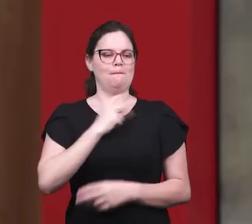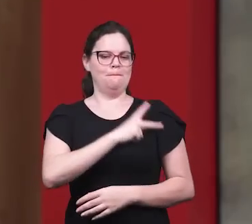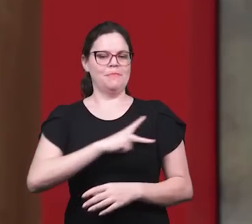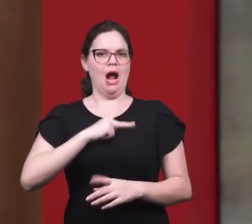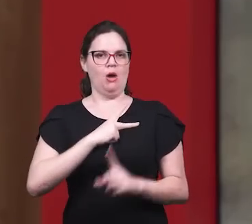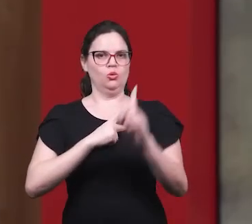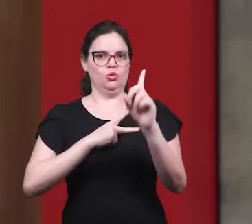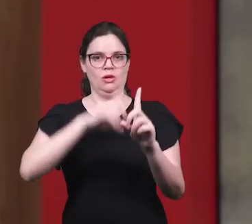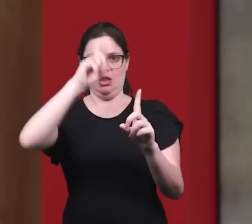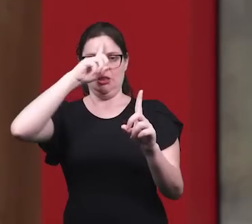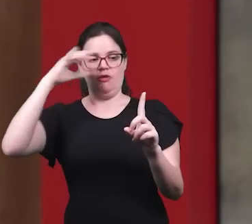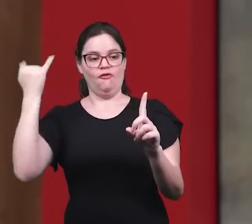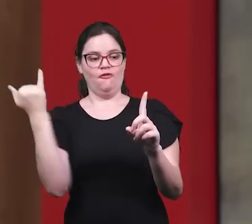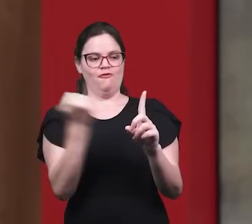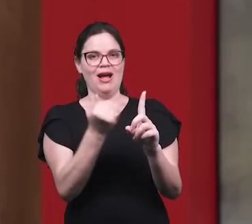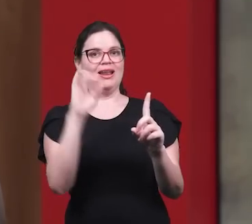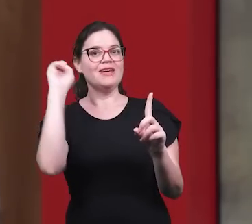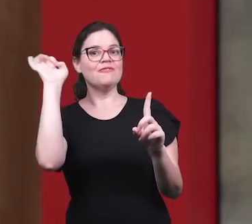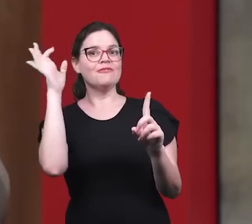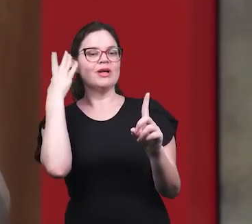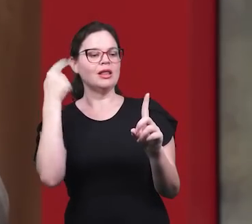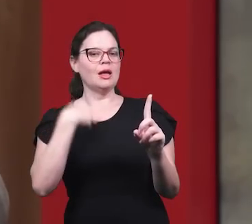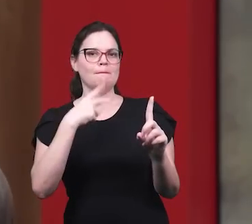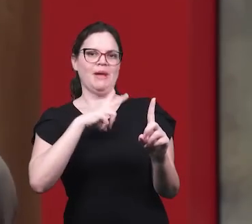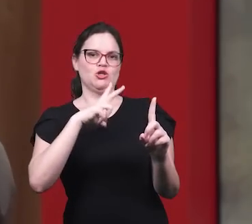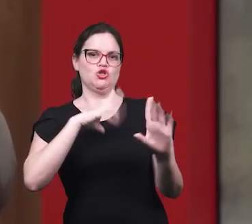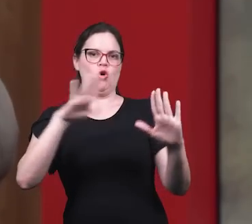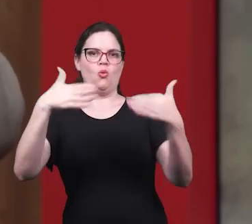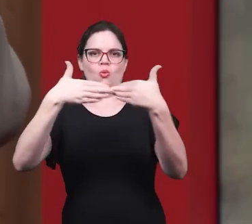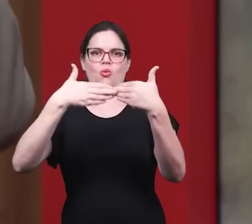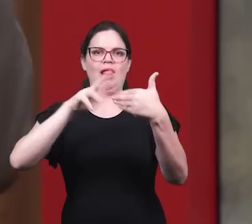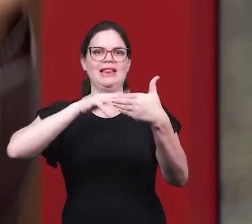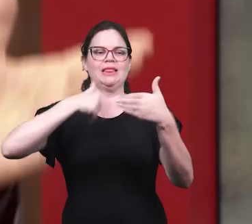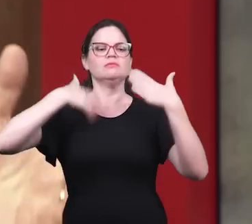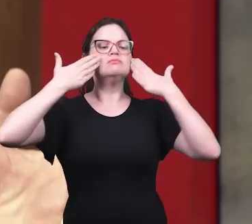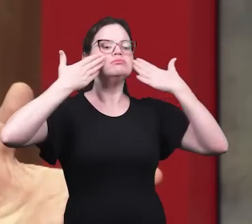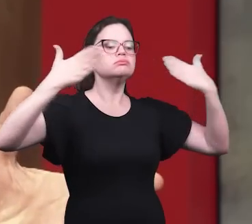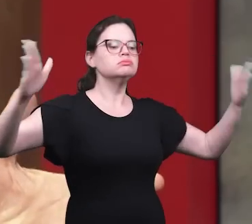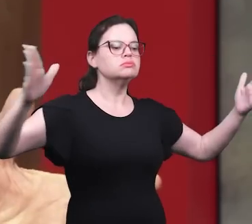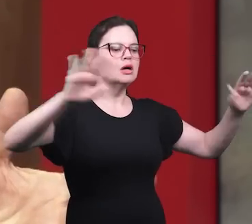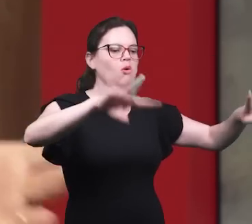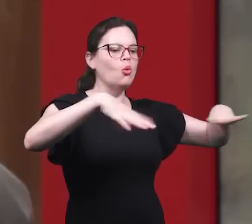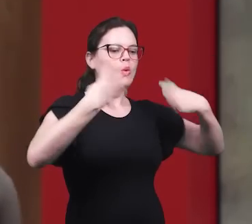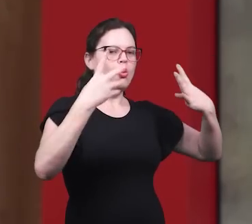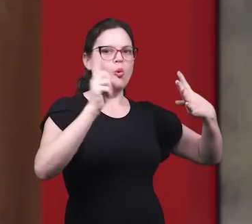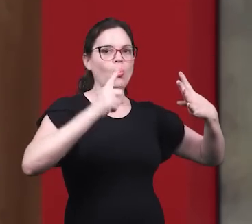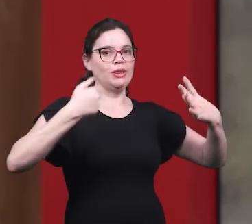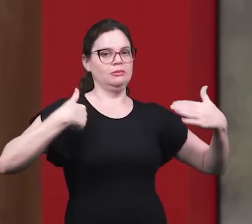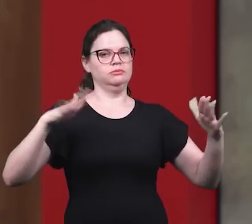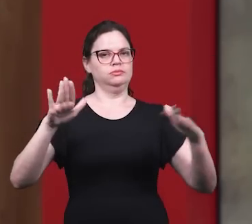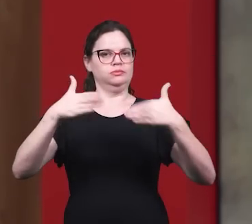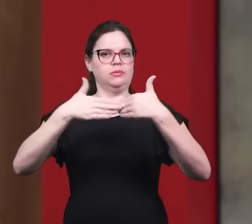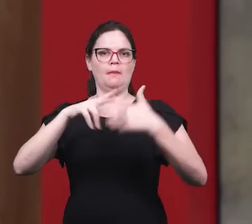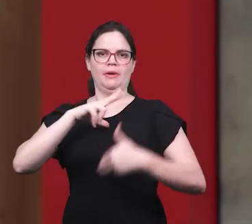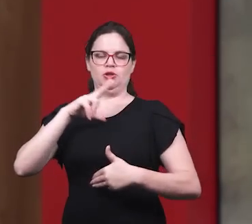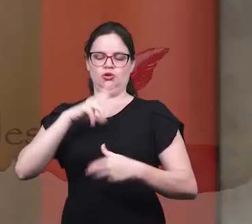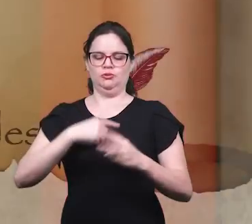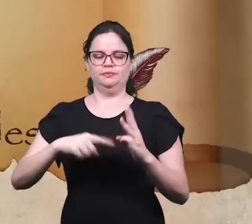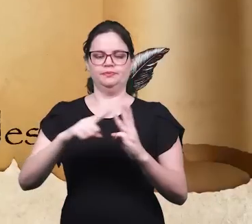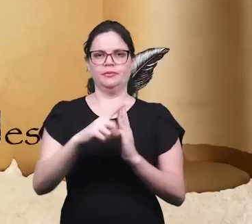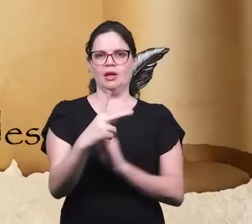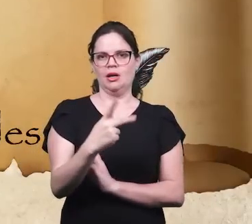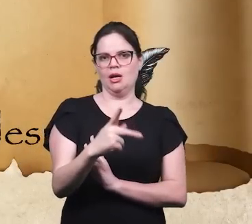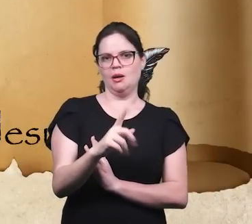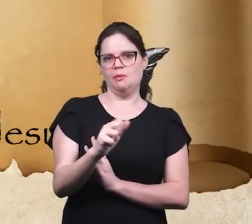Paulo, de forma exclusiva. É uma revelação, não é uma aparição pública. E, por final,